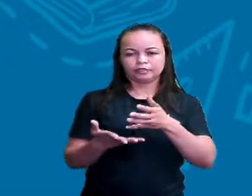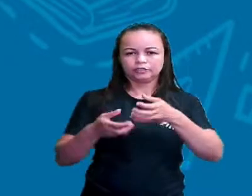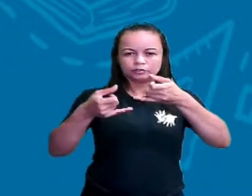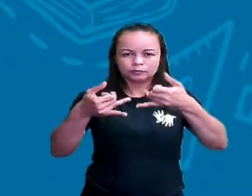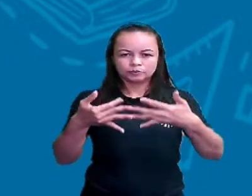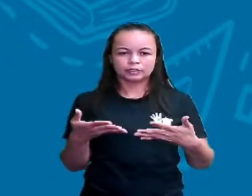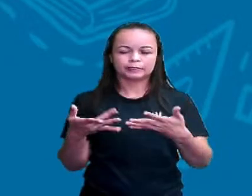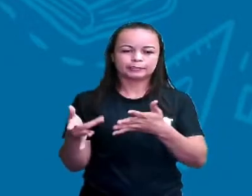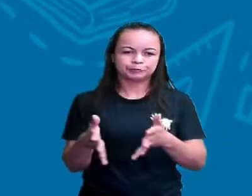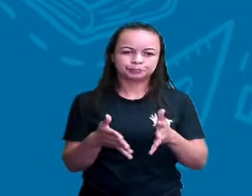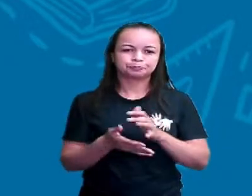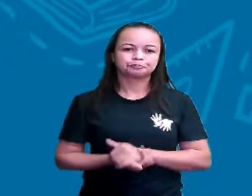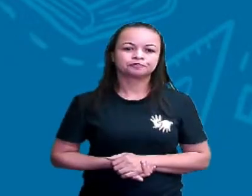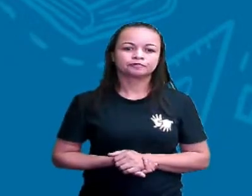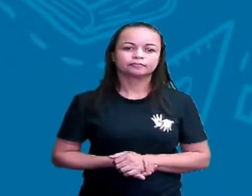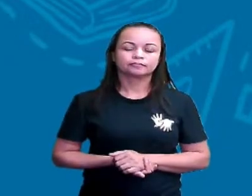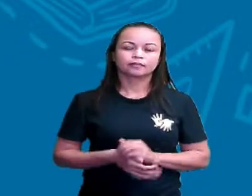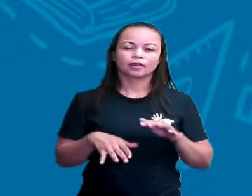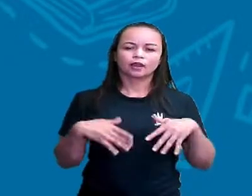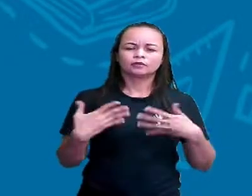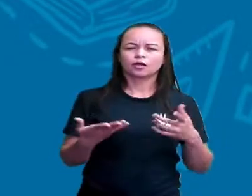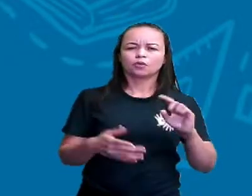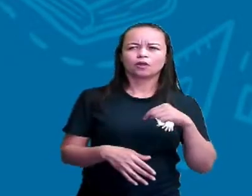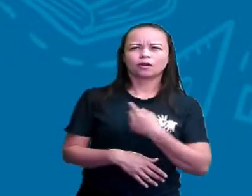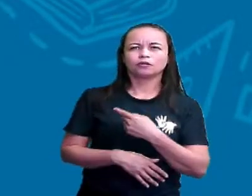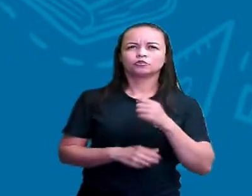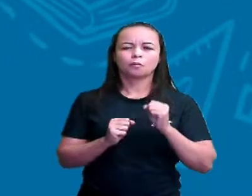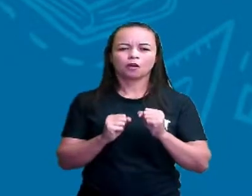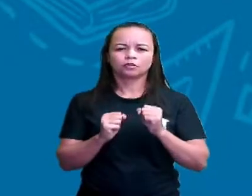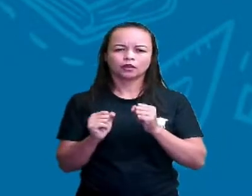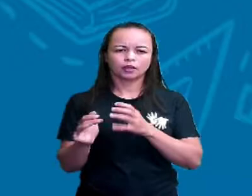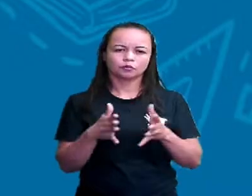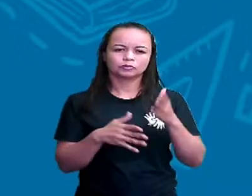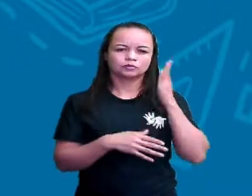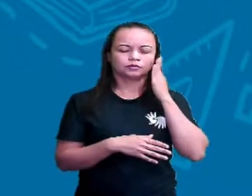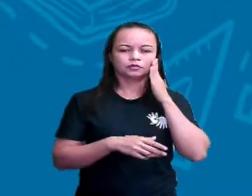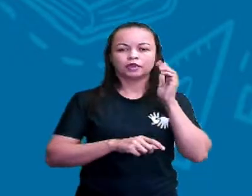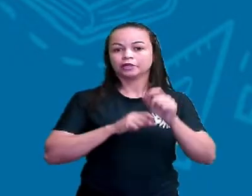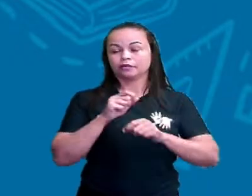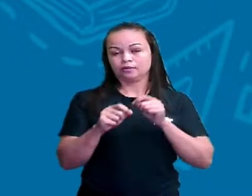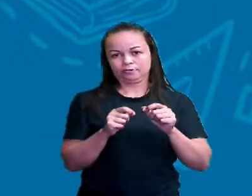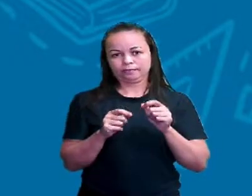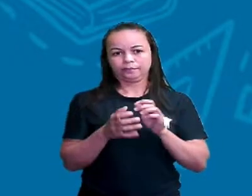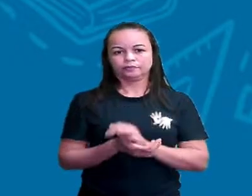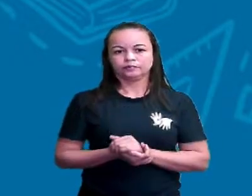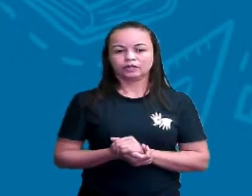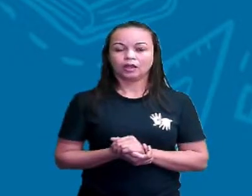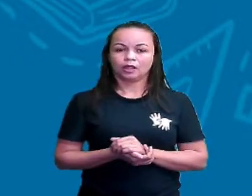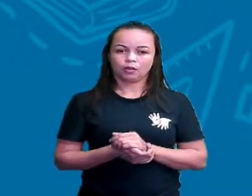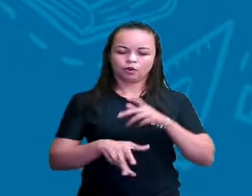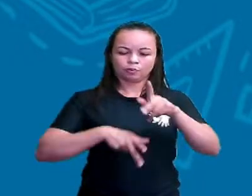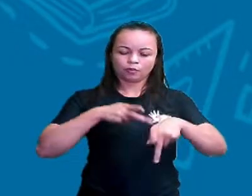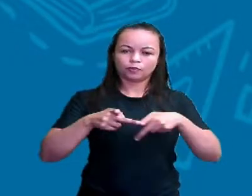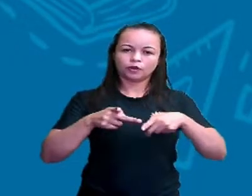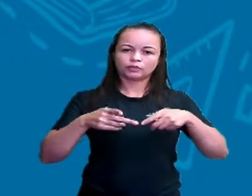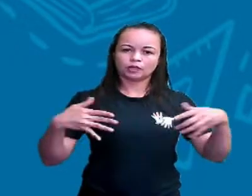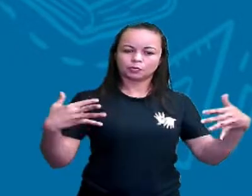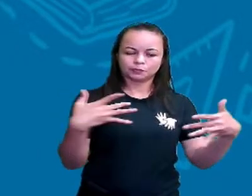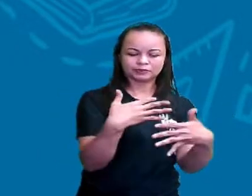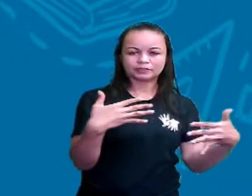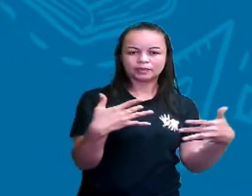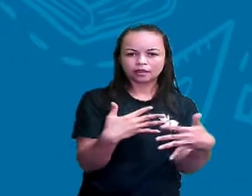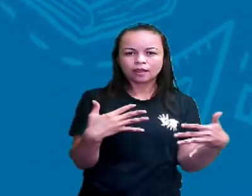IBGE. Então, nós podemos considerar que somos uma população urbana. A